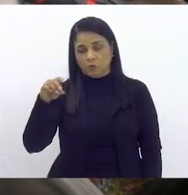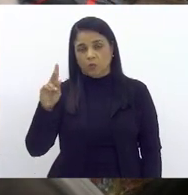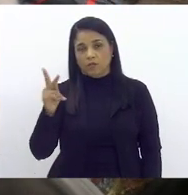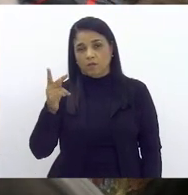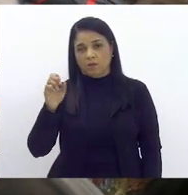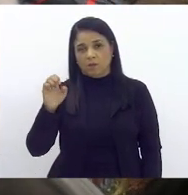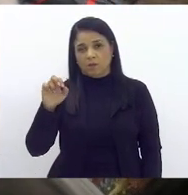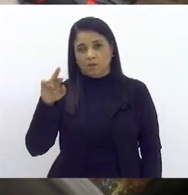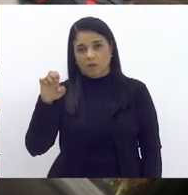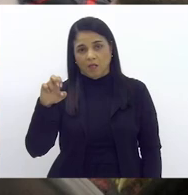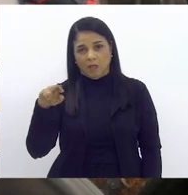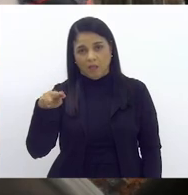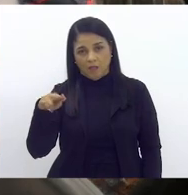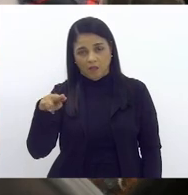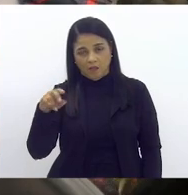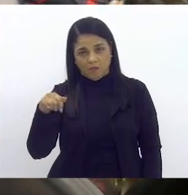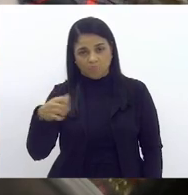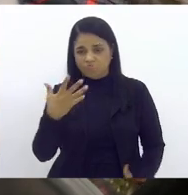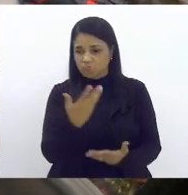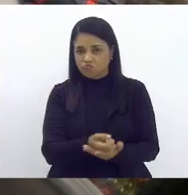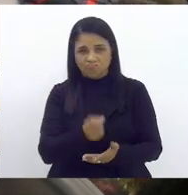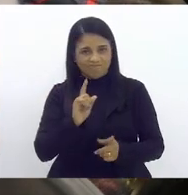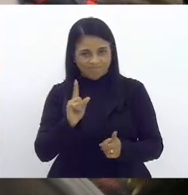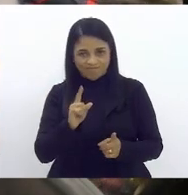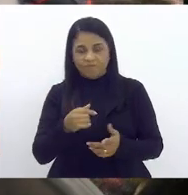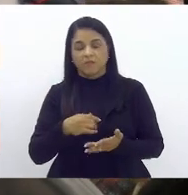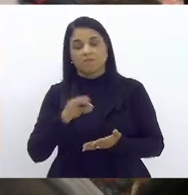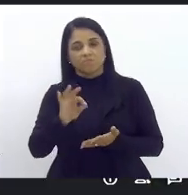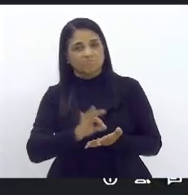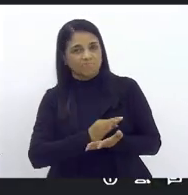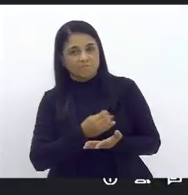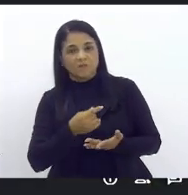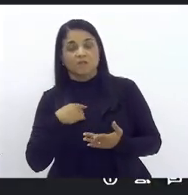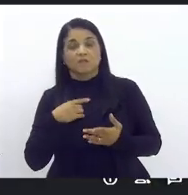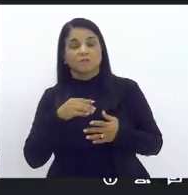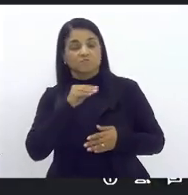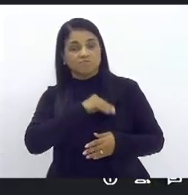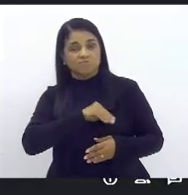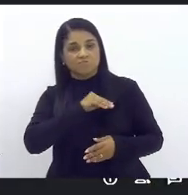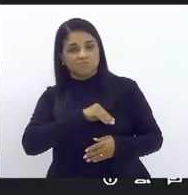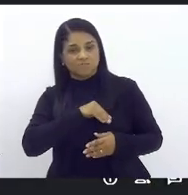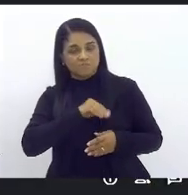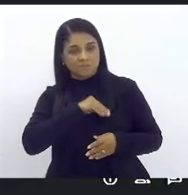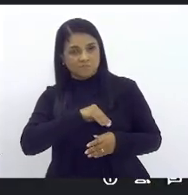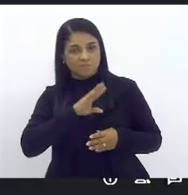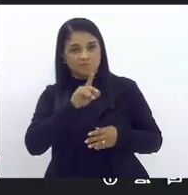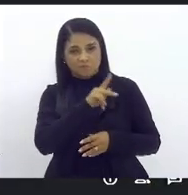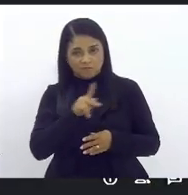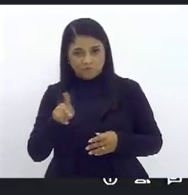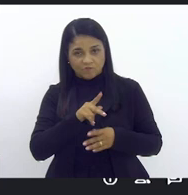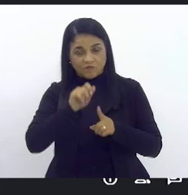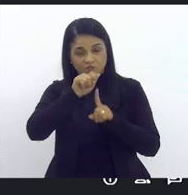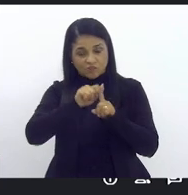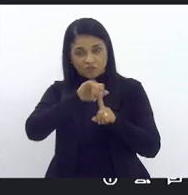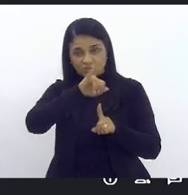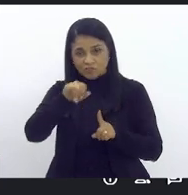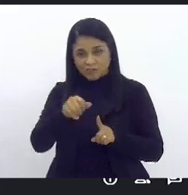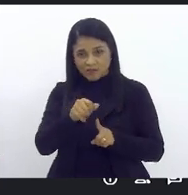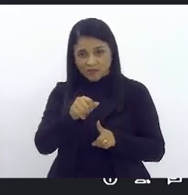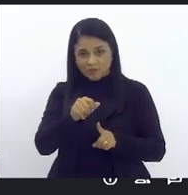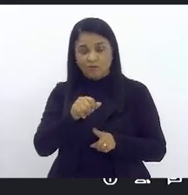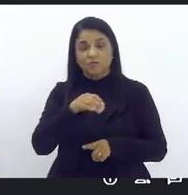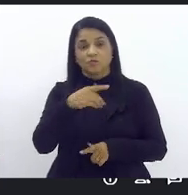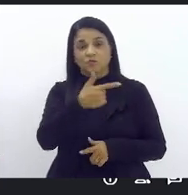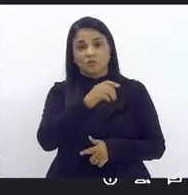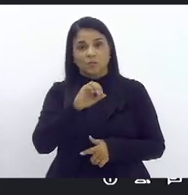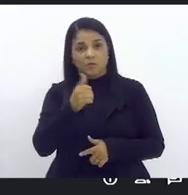magistério em 2008 e entrou em vigor com sua atualização a partir de janeiro de 2010.